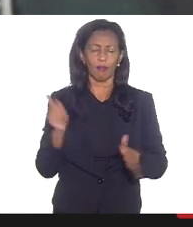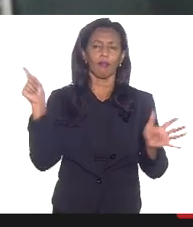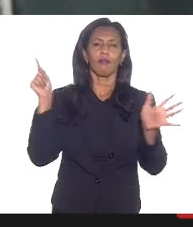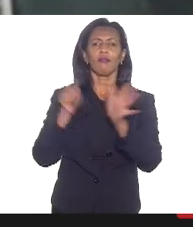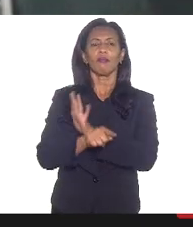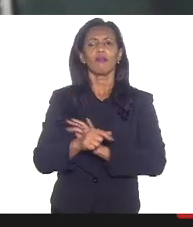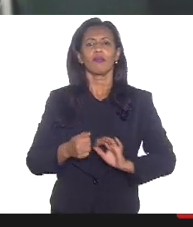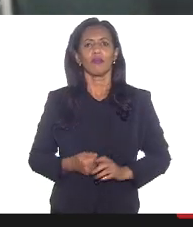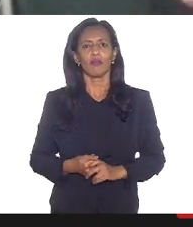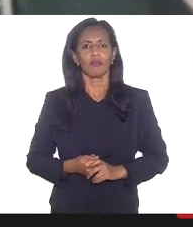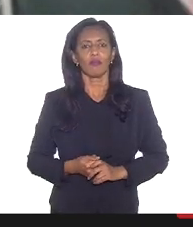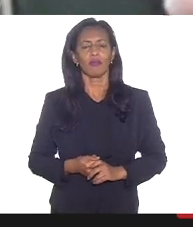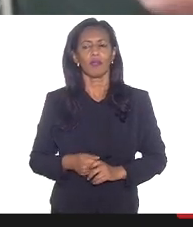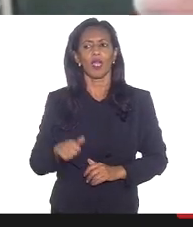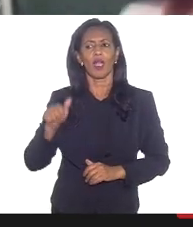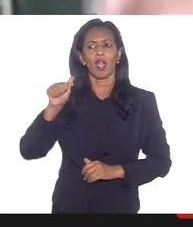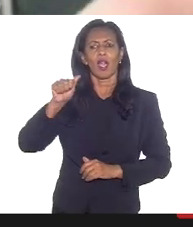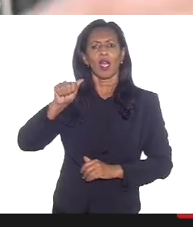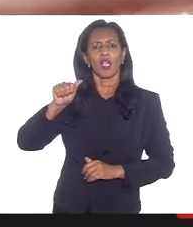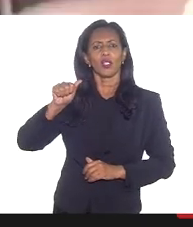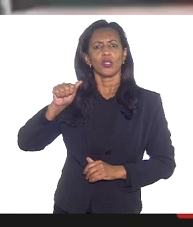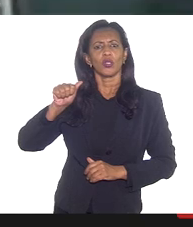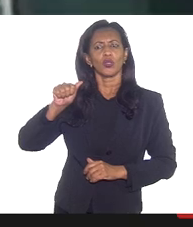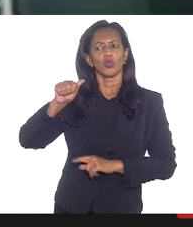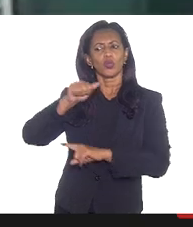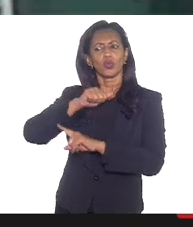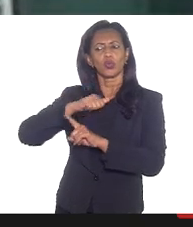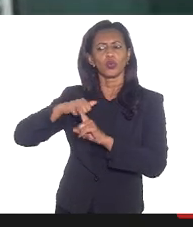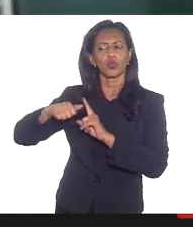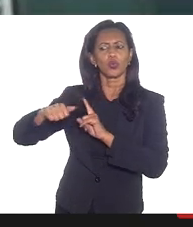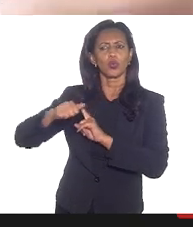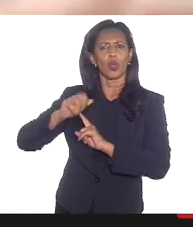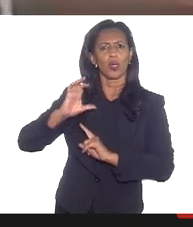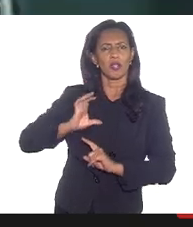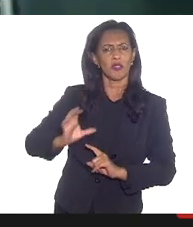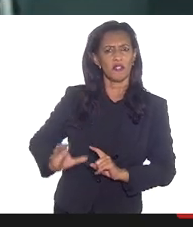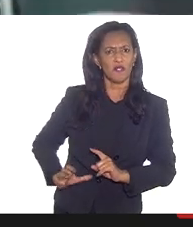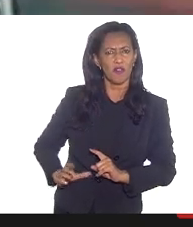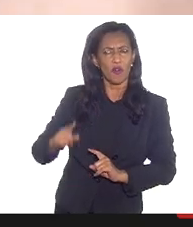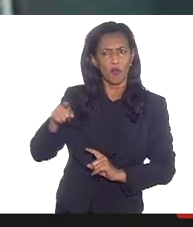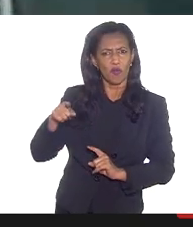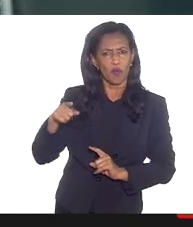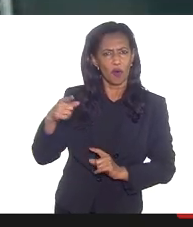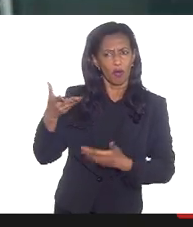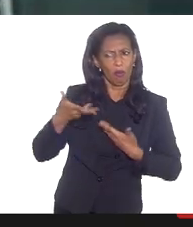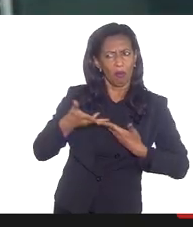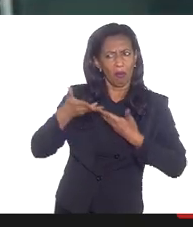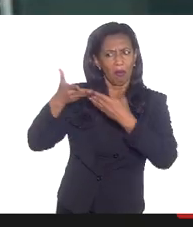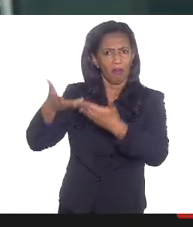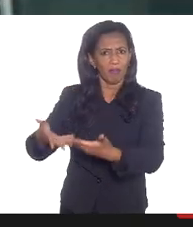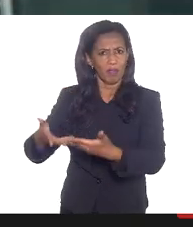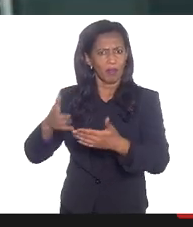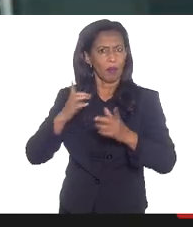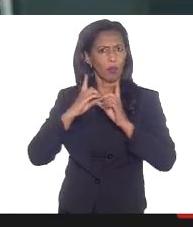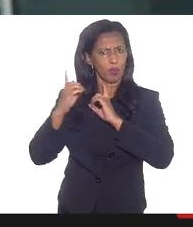falar é o seguinte: a sociedade civil foi consultada, foi chamada no